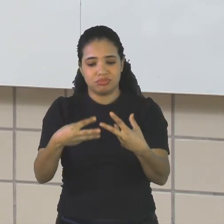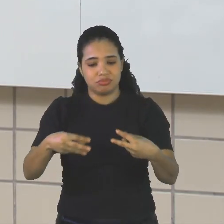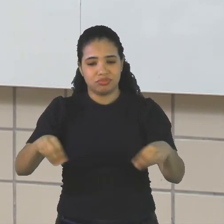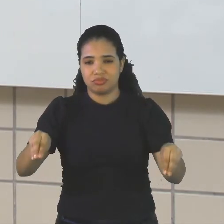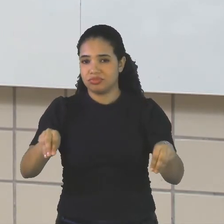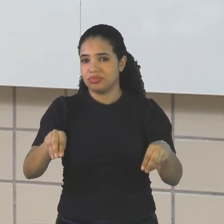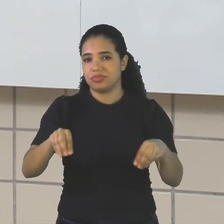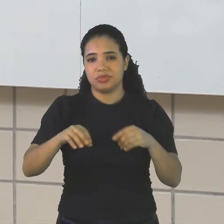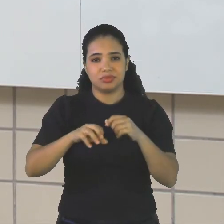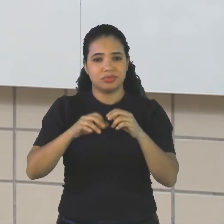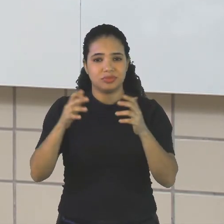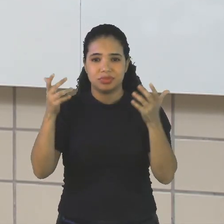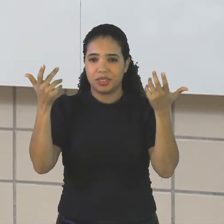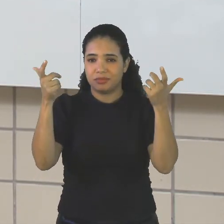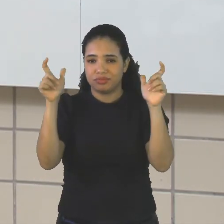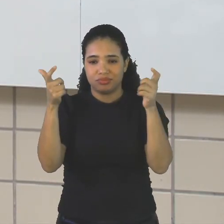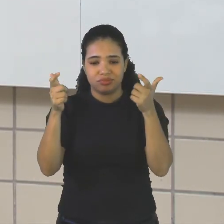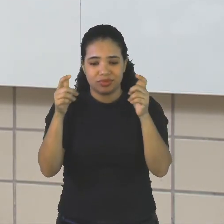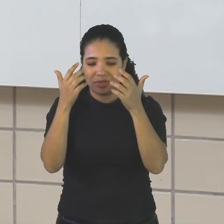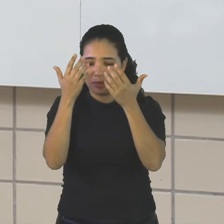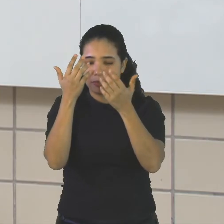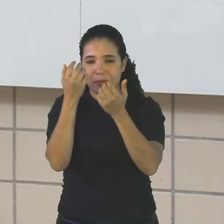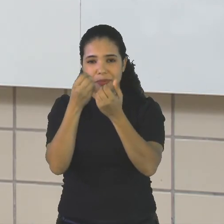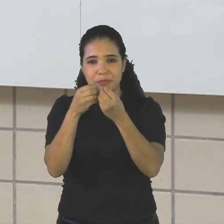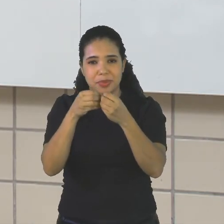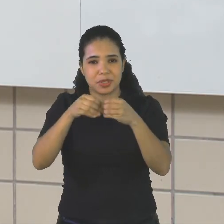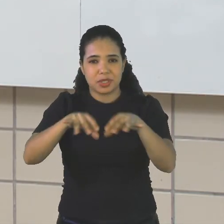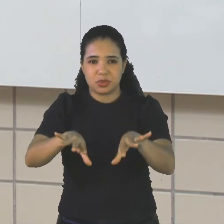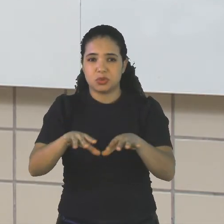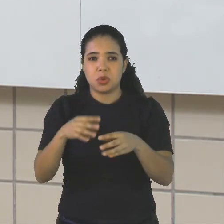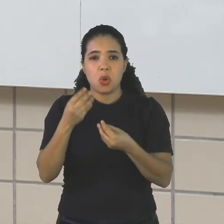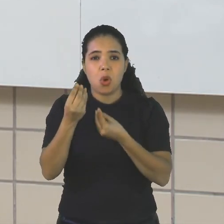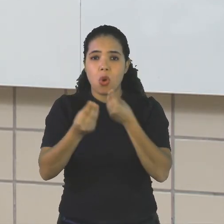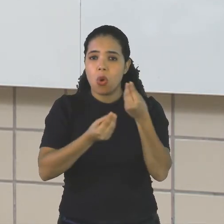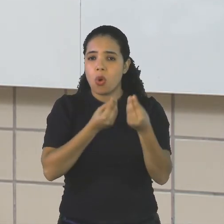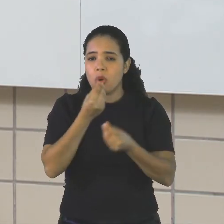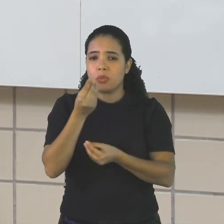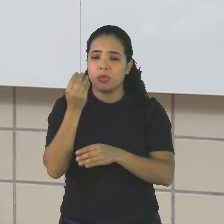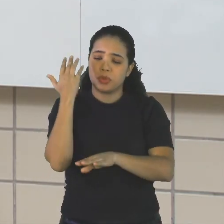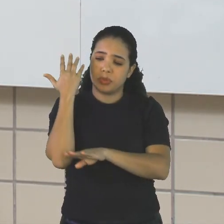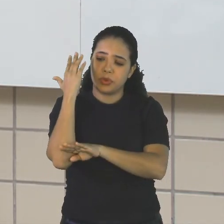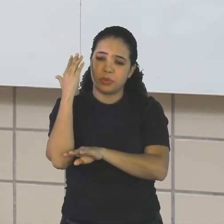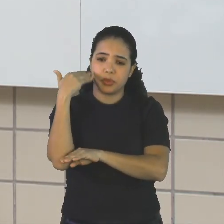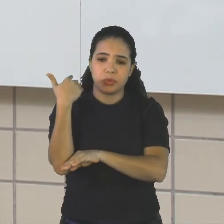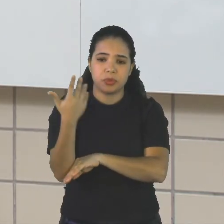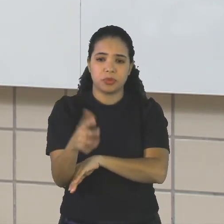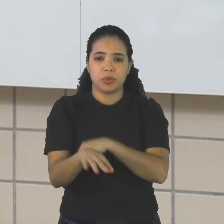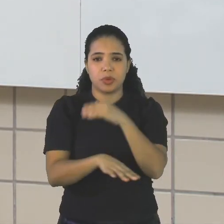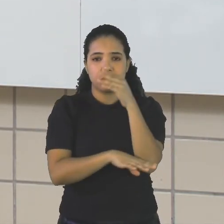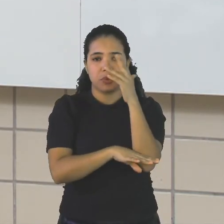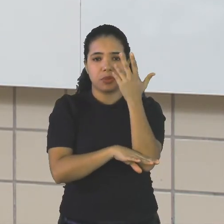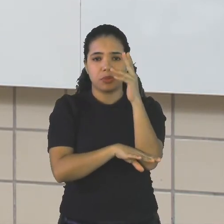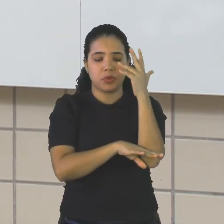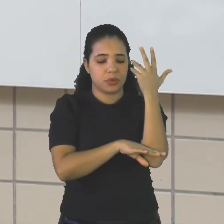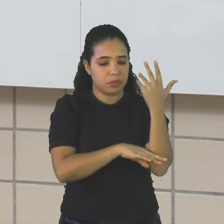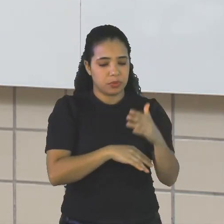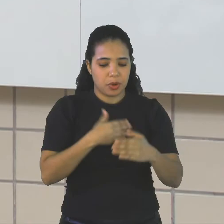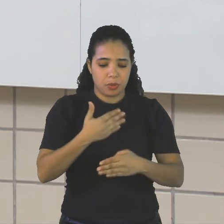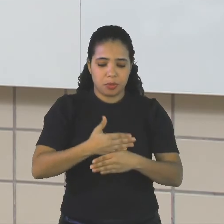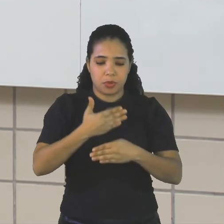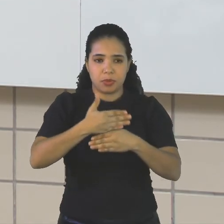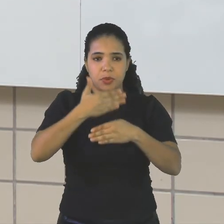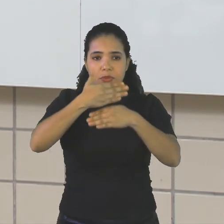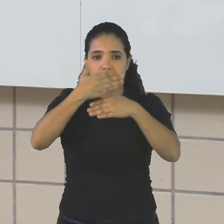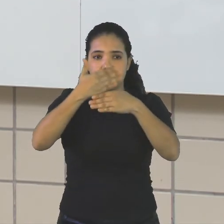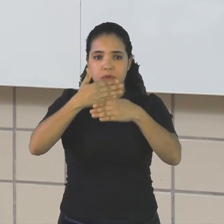imagina como que não é feito um desmatamento ali para que ela possa ser construída, aquela barragem possa